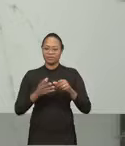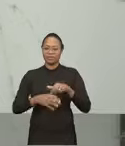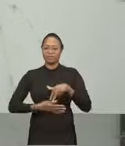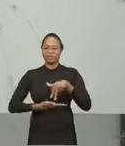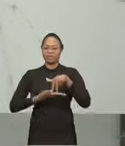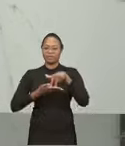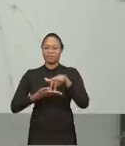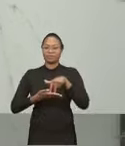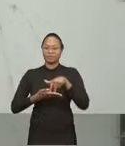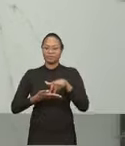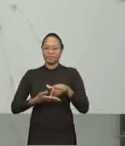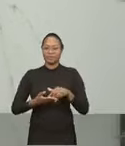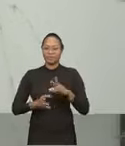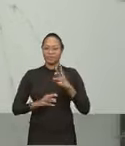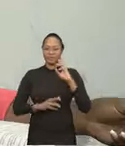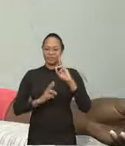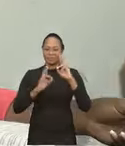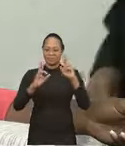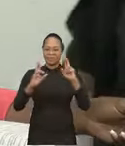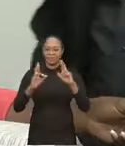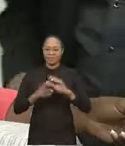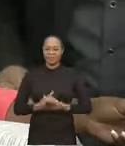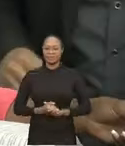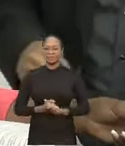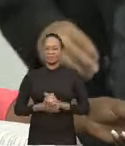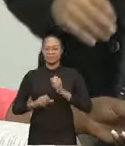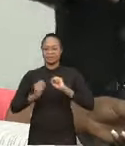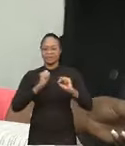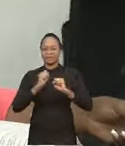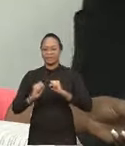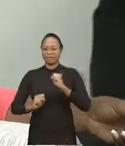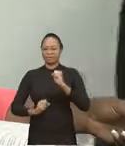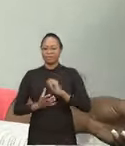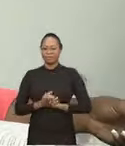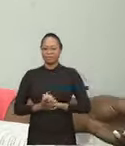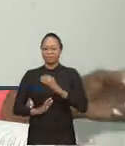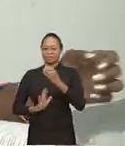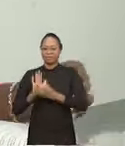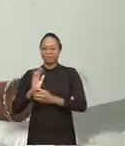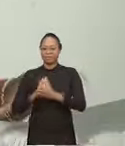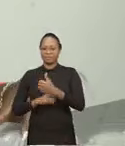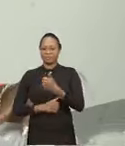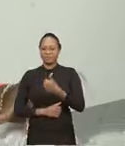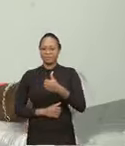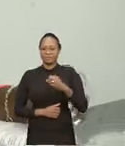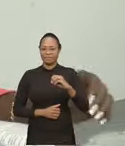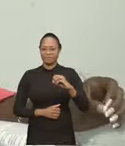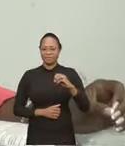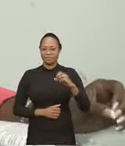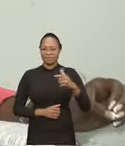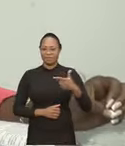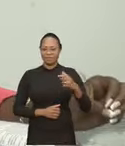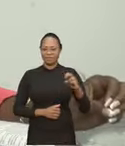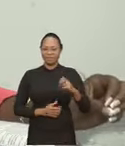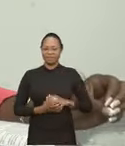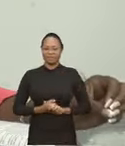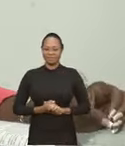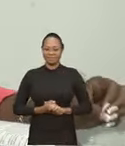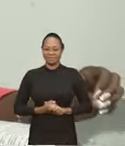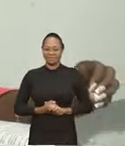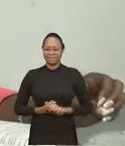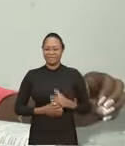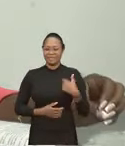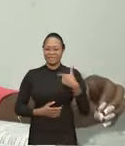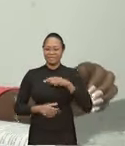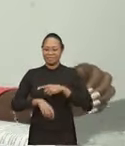que fiquem de pé com respeito à palavra. Salmo 120, versículo 2. Na minha angústia, clamei